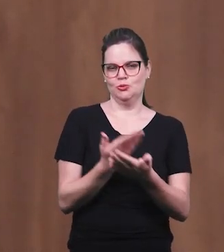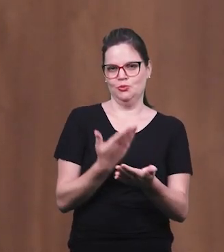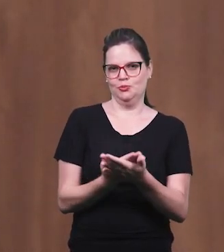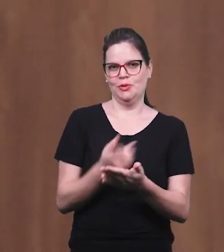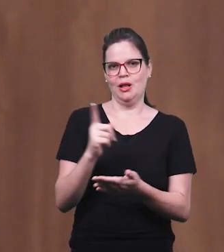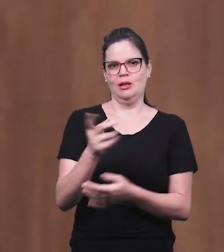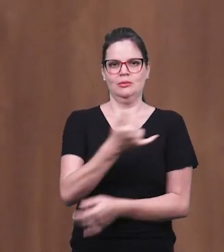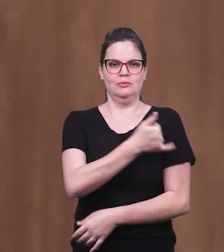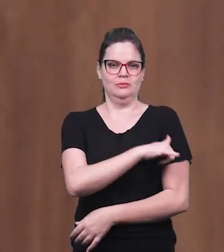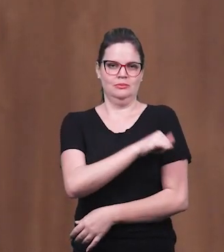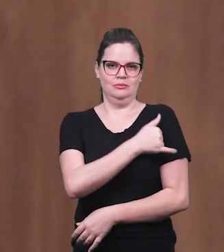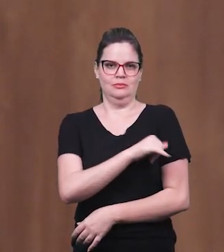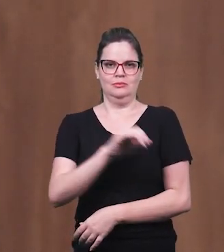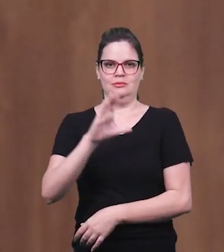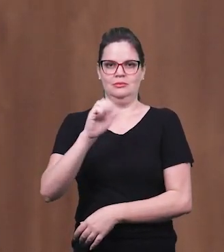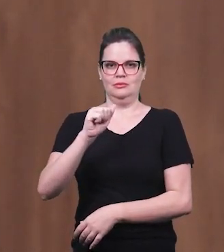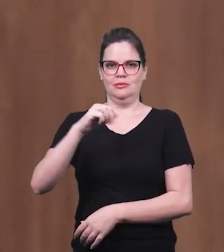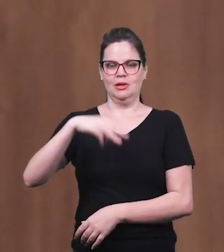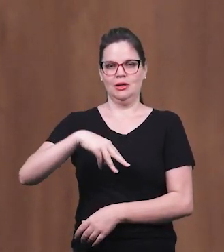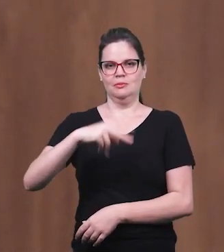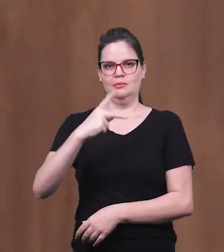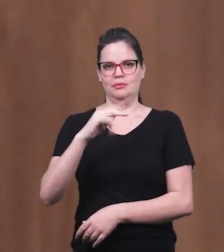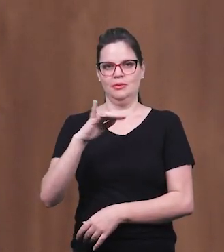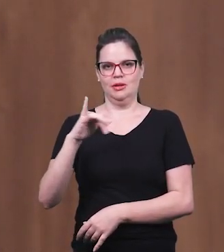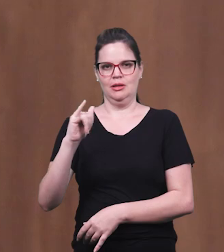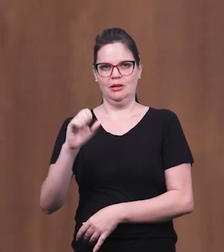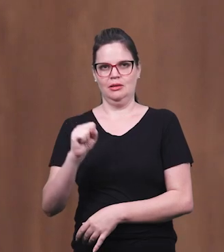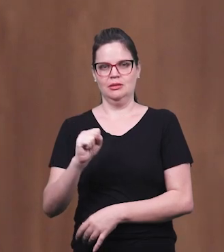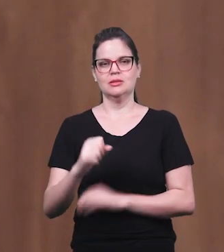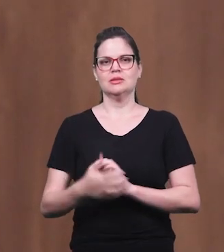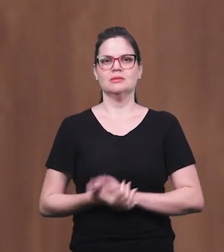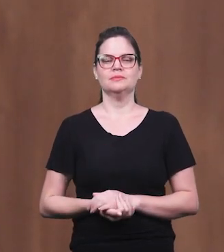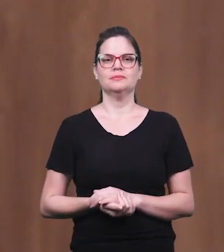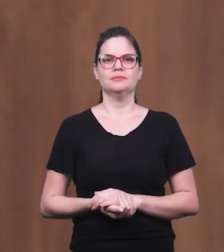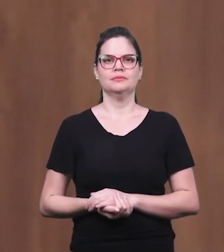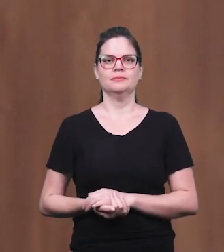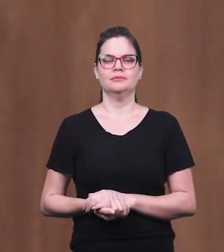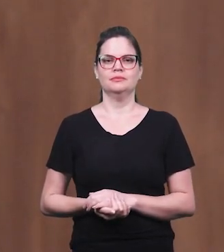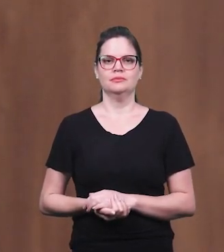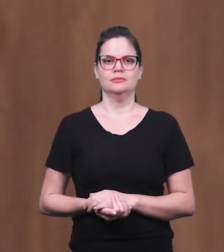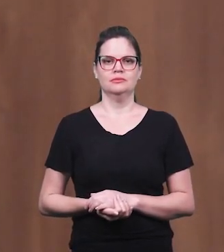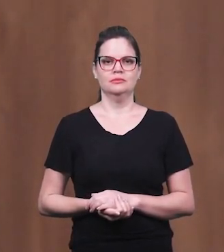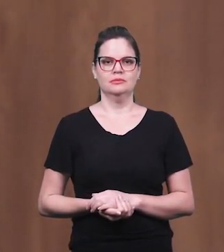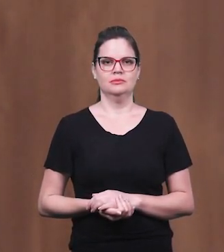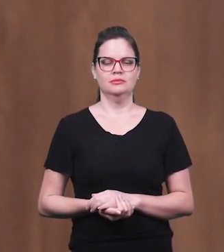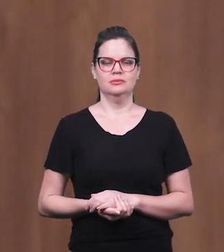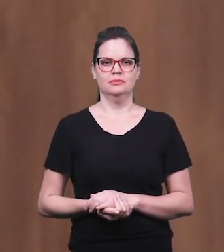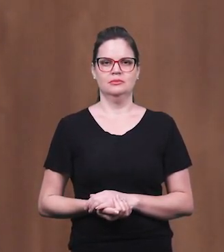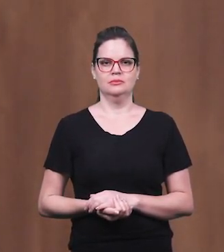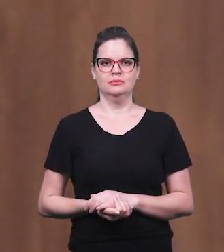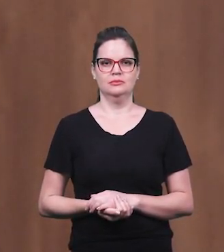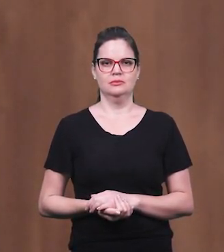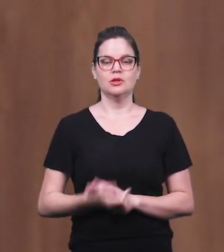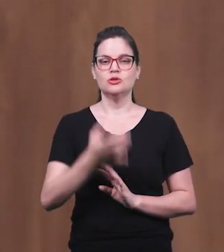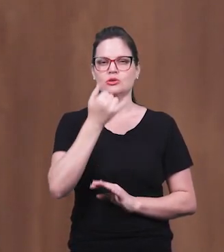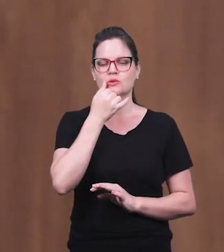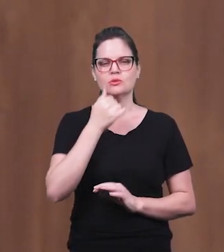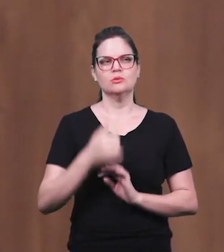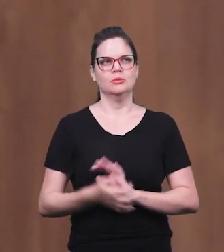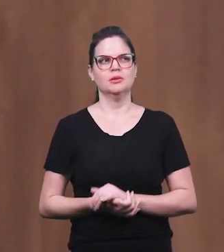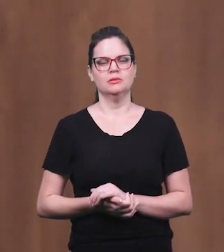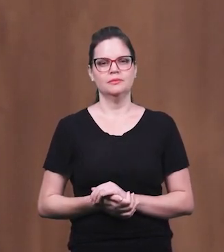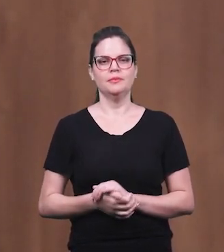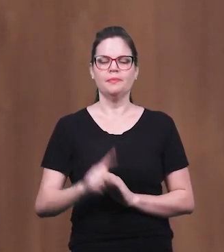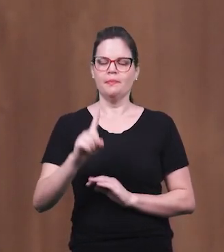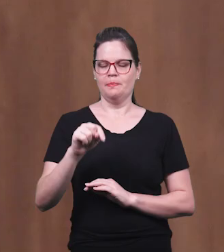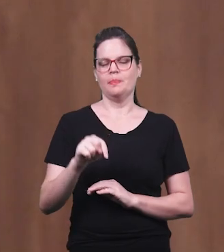Campinas. Eu fui para Campinas, na Unicamp, na Universidade Estadual de Campinas, e integrei o programa de